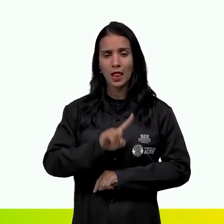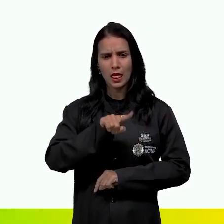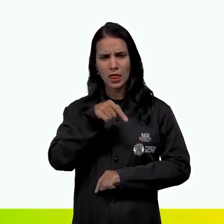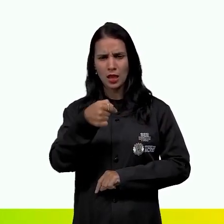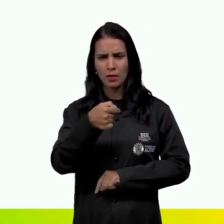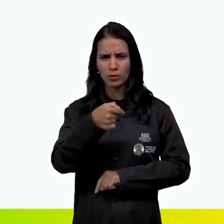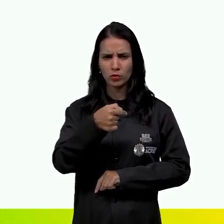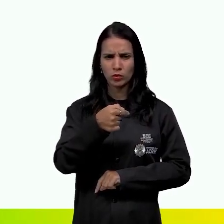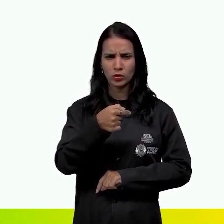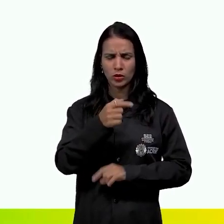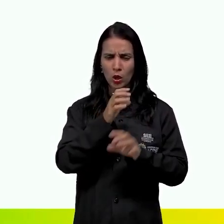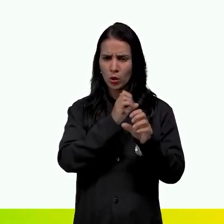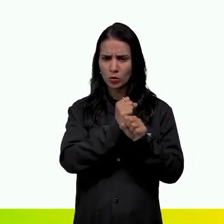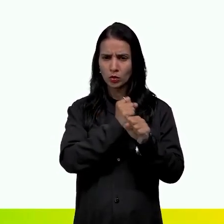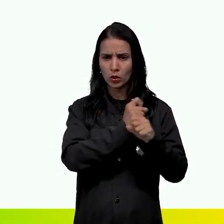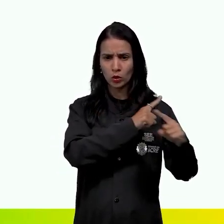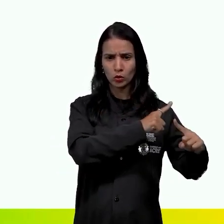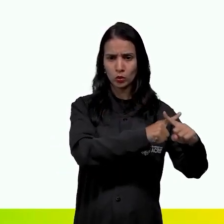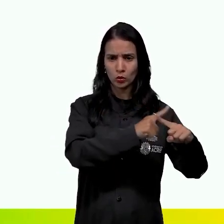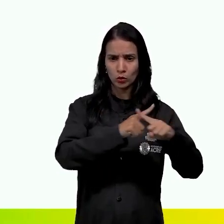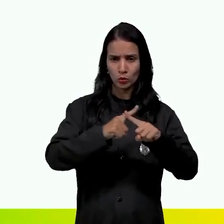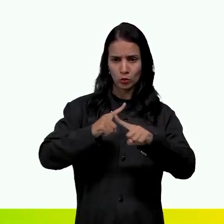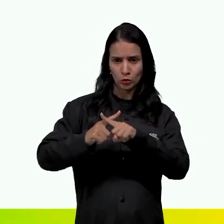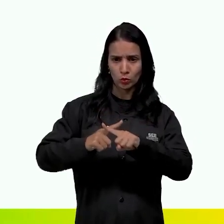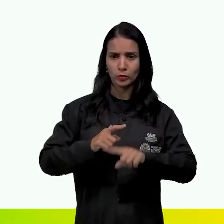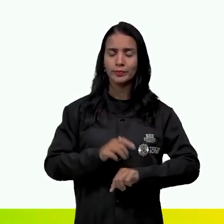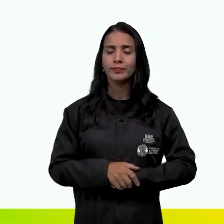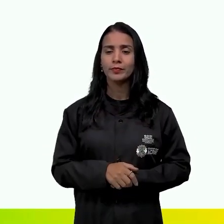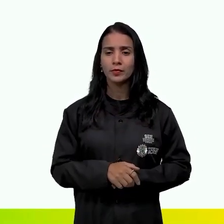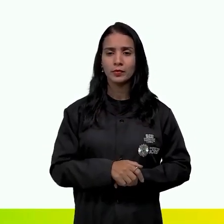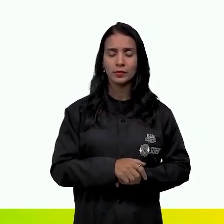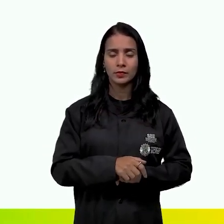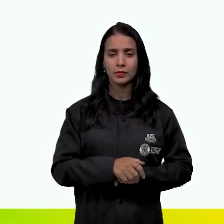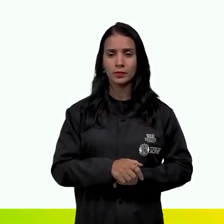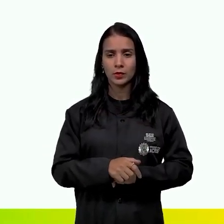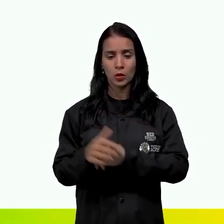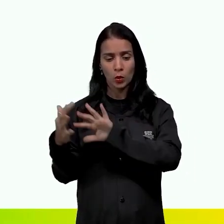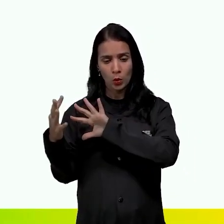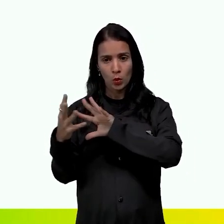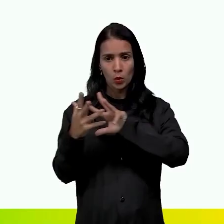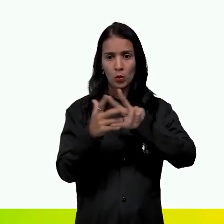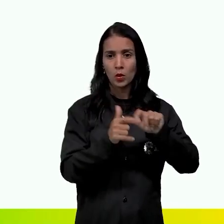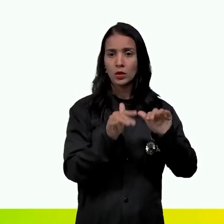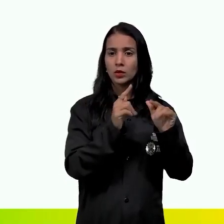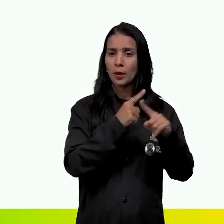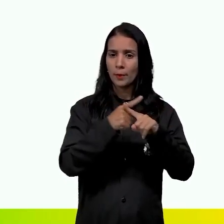números e multiplica. Quando você multiplicar, você vai ter